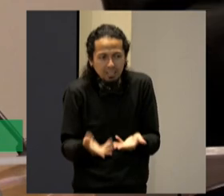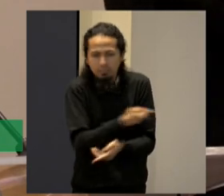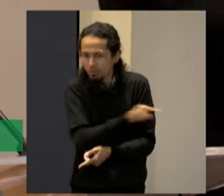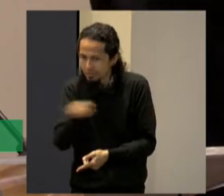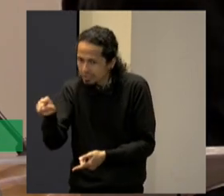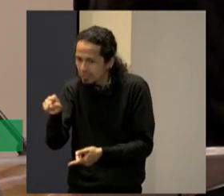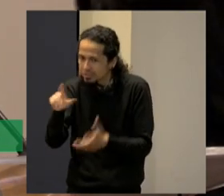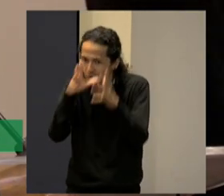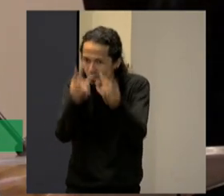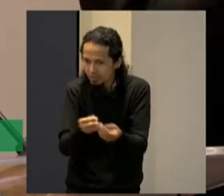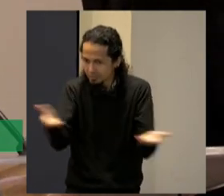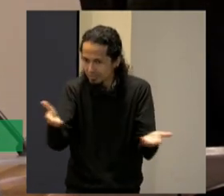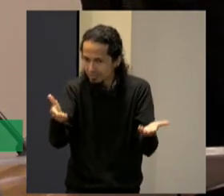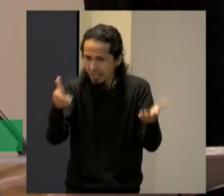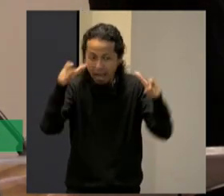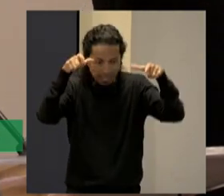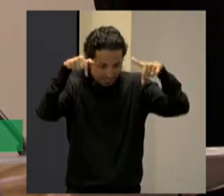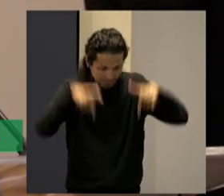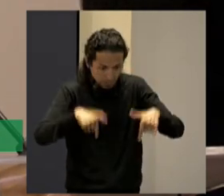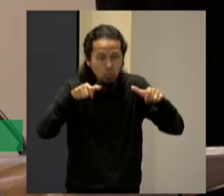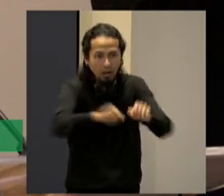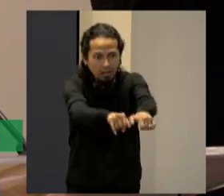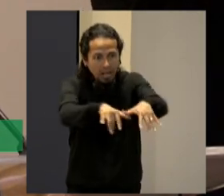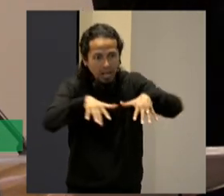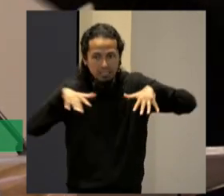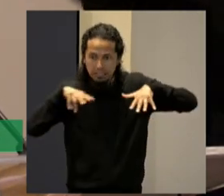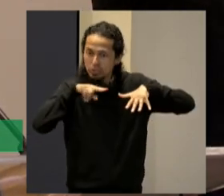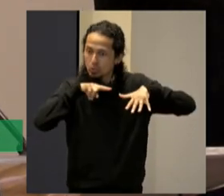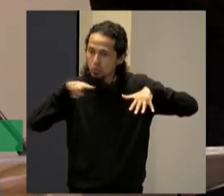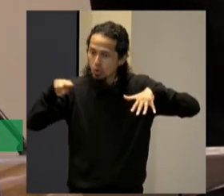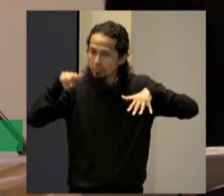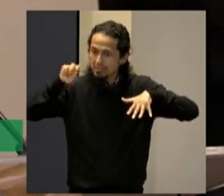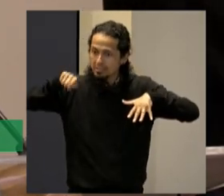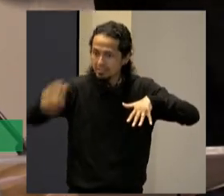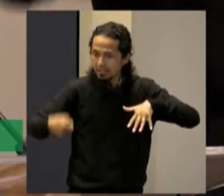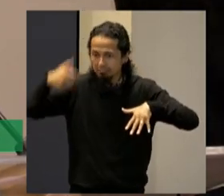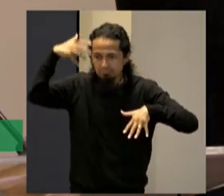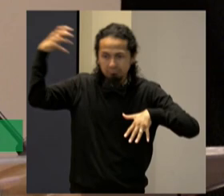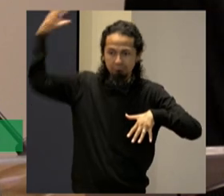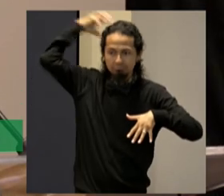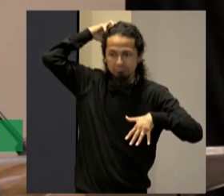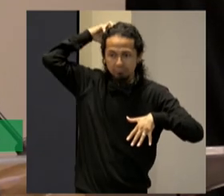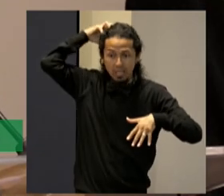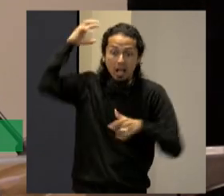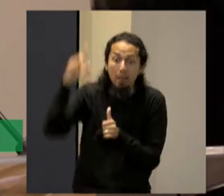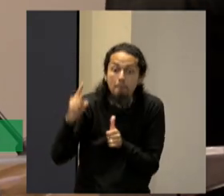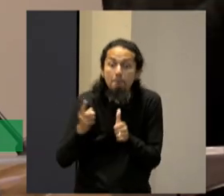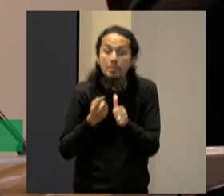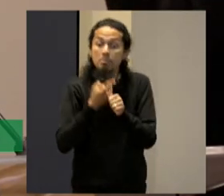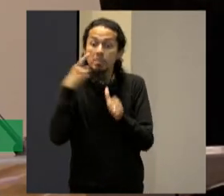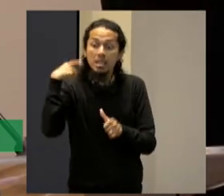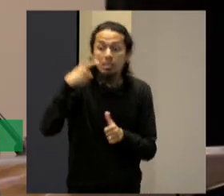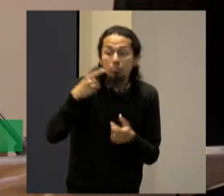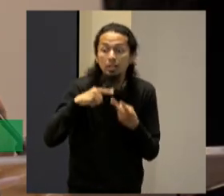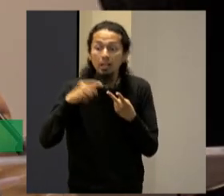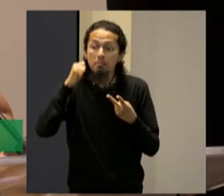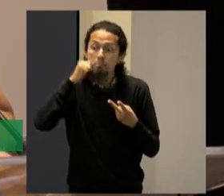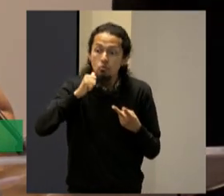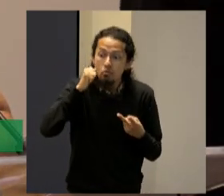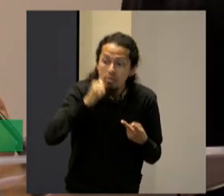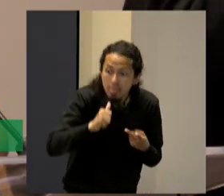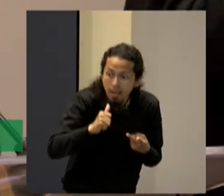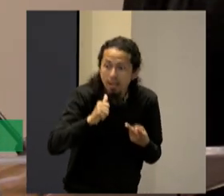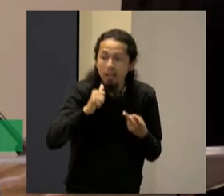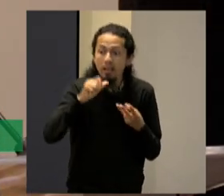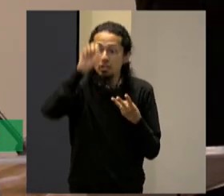aqui, que é o Auditório Antonieta de Barros, a primeira deputada mulher da região